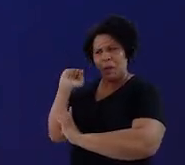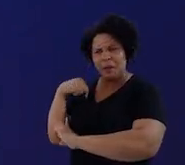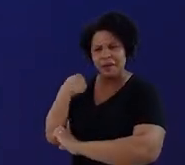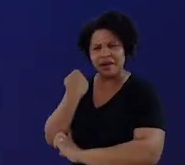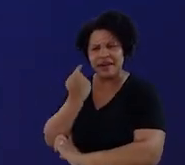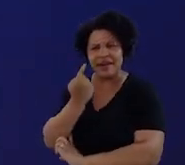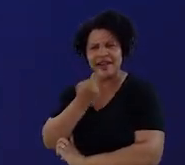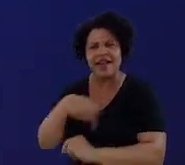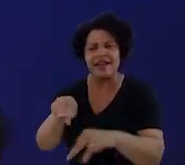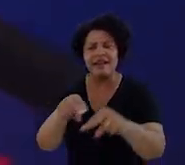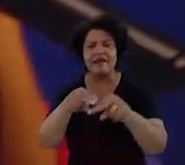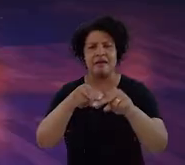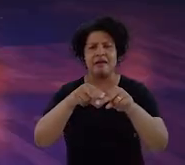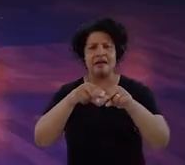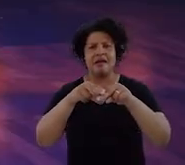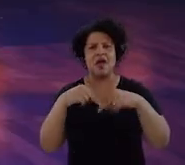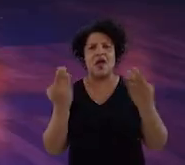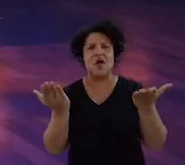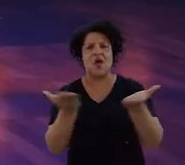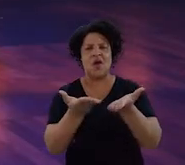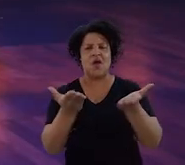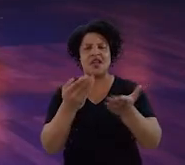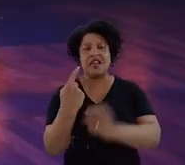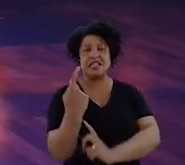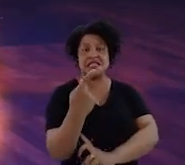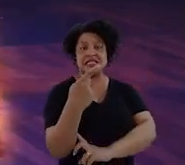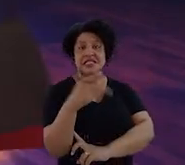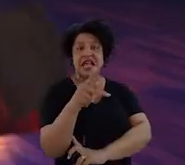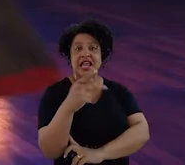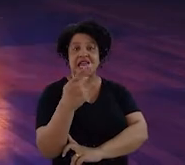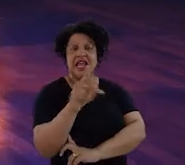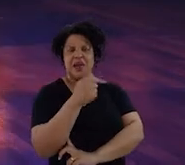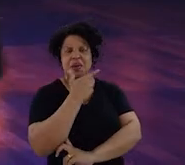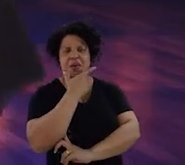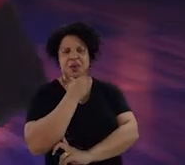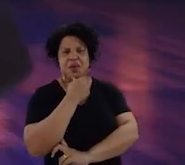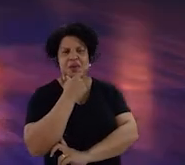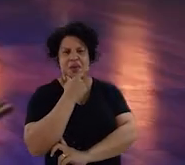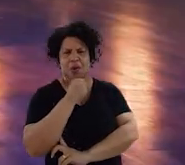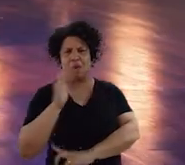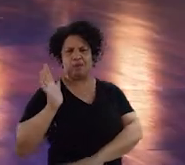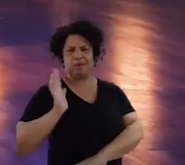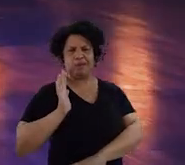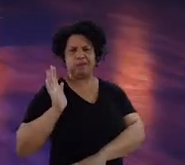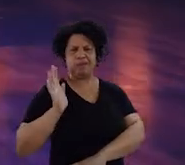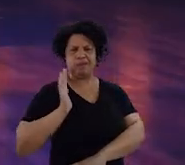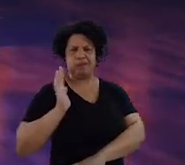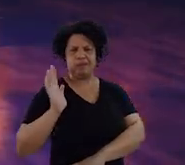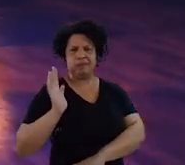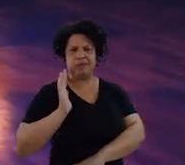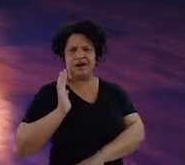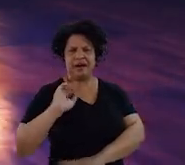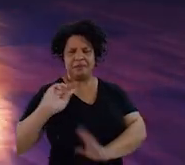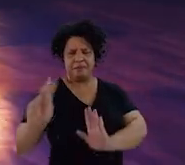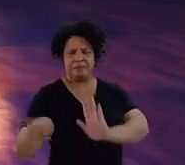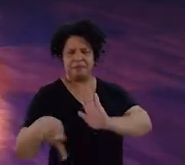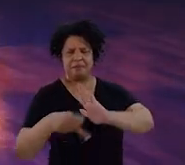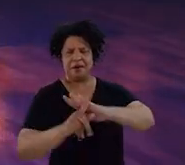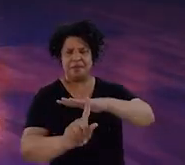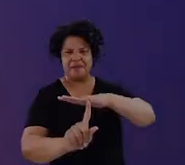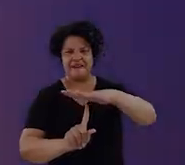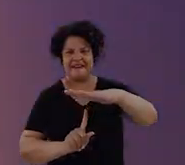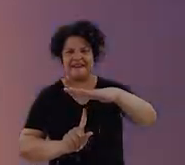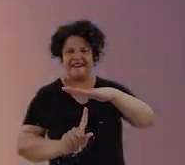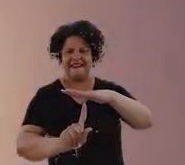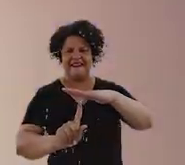que hoje seu playboy é meu cliente. Tentando ver essa vida bandida. Meus cheiros morrem nessa vida. Fala do morro e não